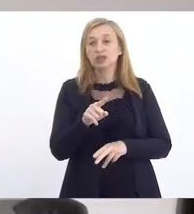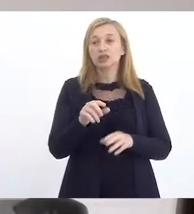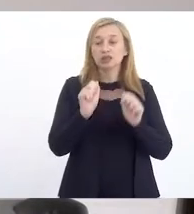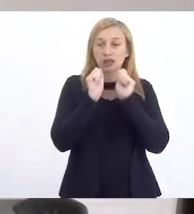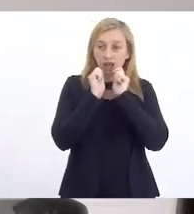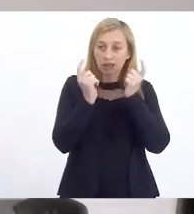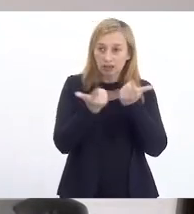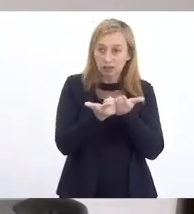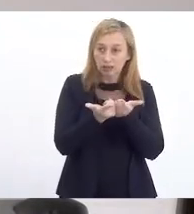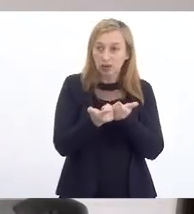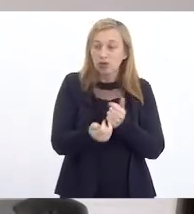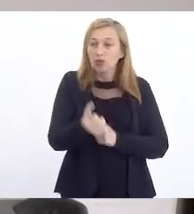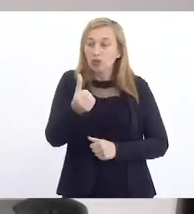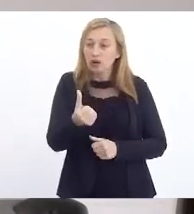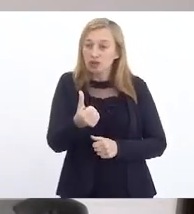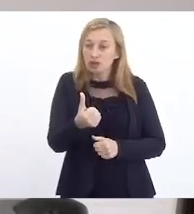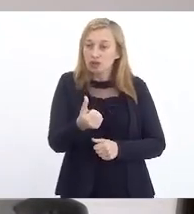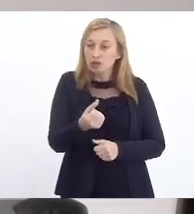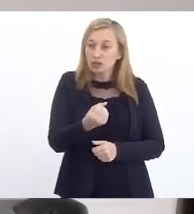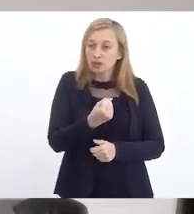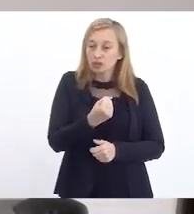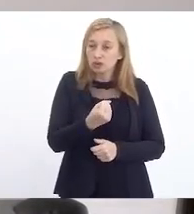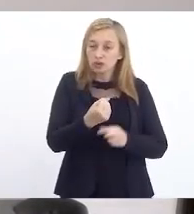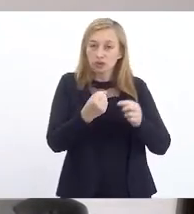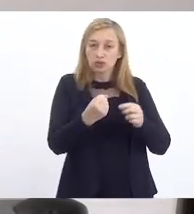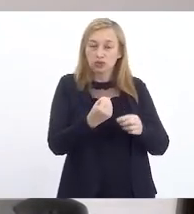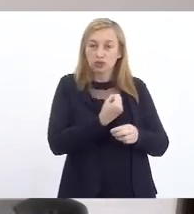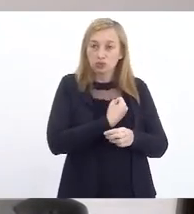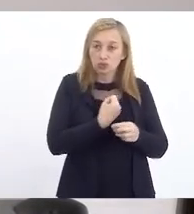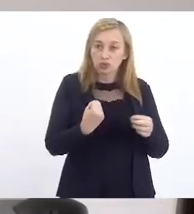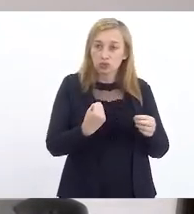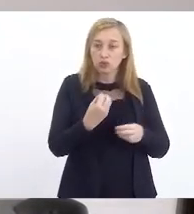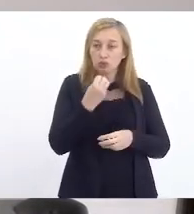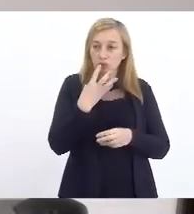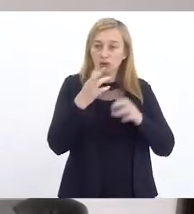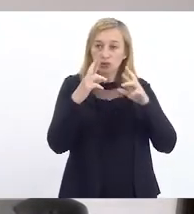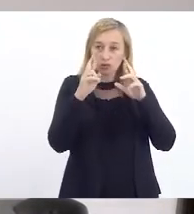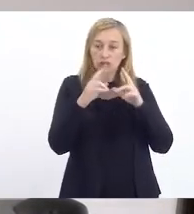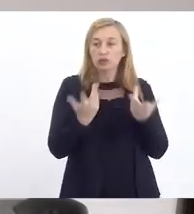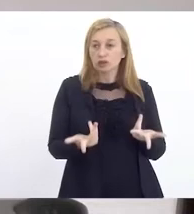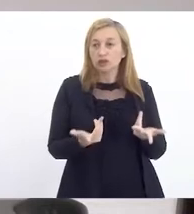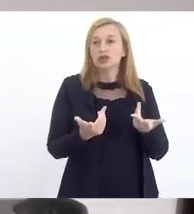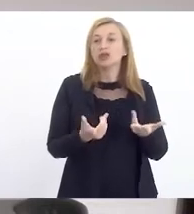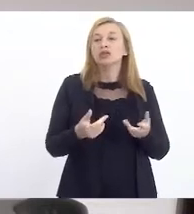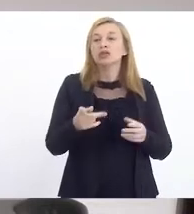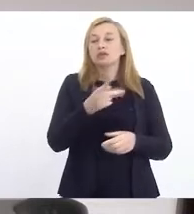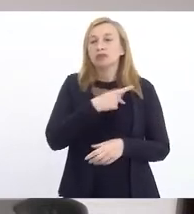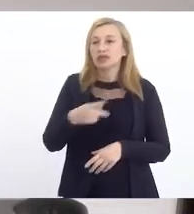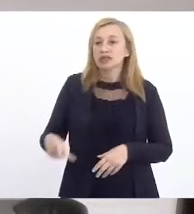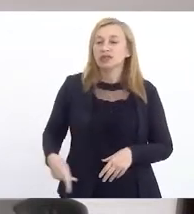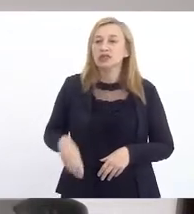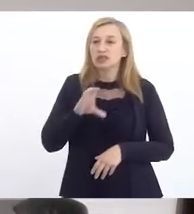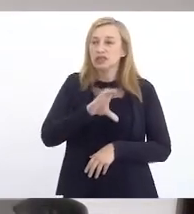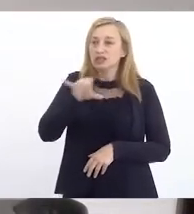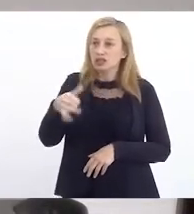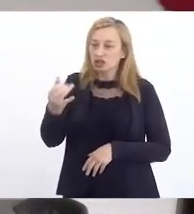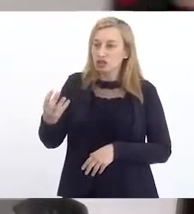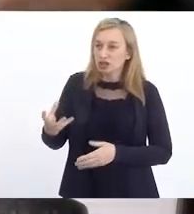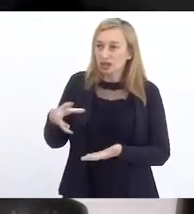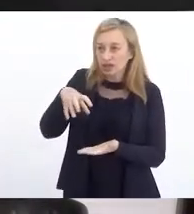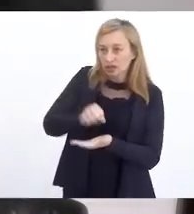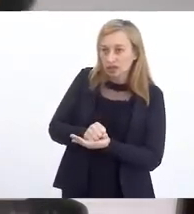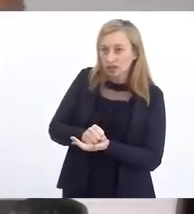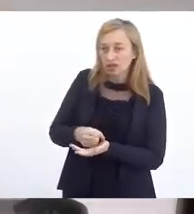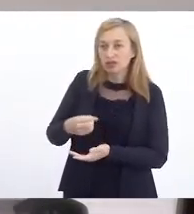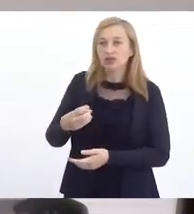Assembleia quase uma unanimidade a esse respeito. Registrando a presença do nosso presidente da TCJ,